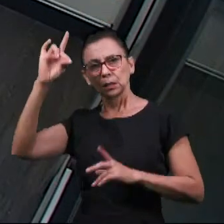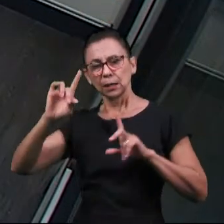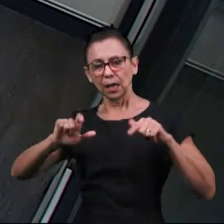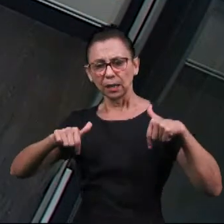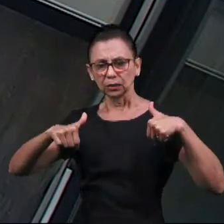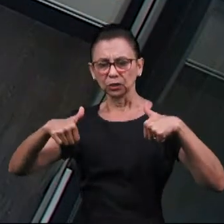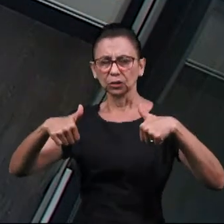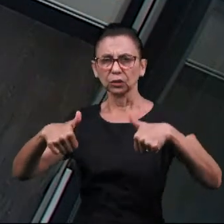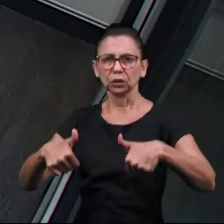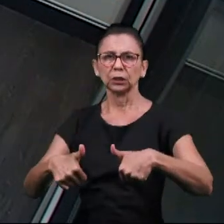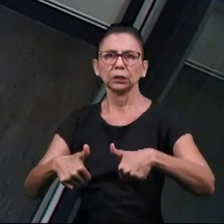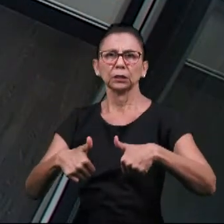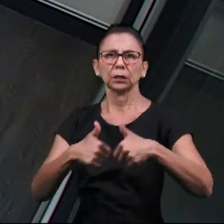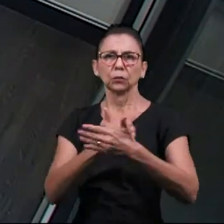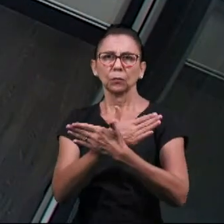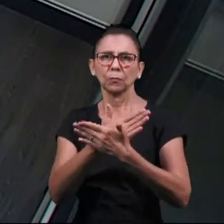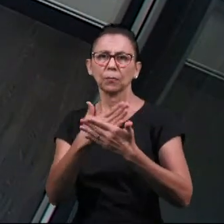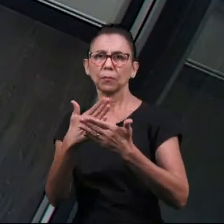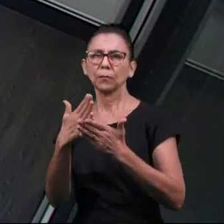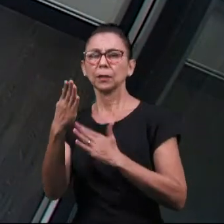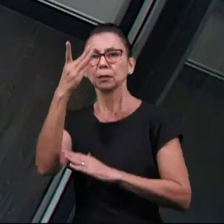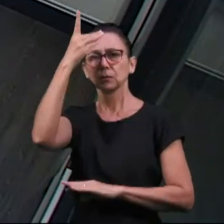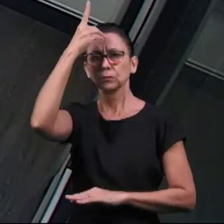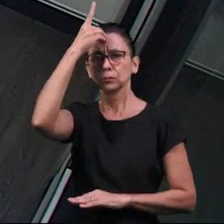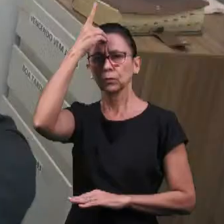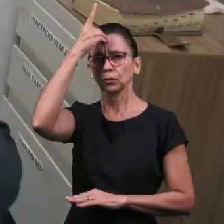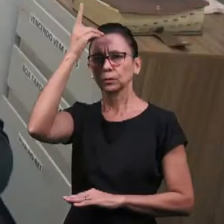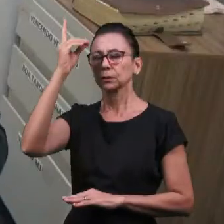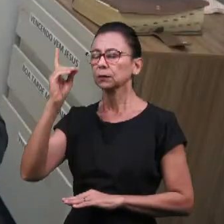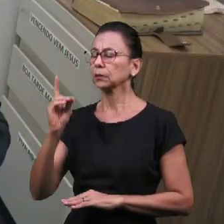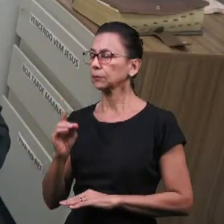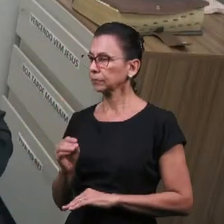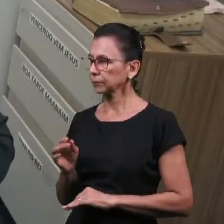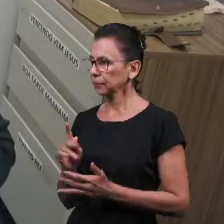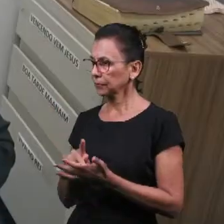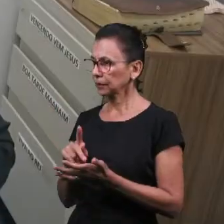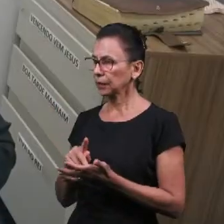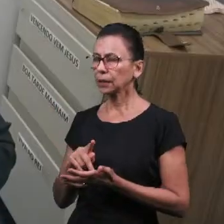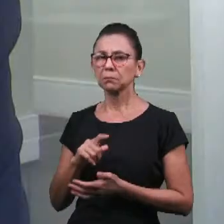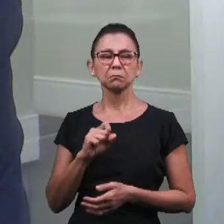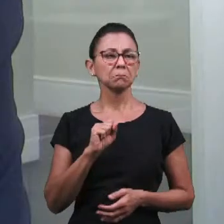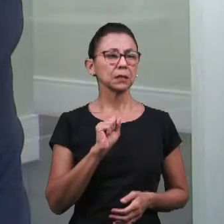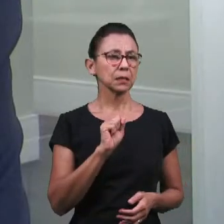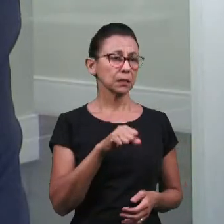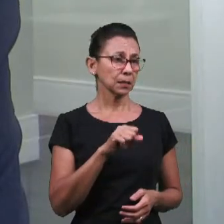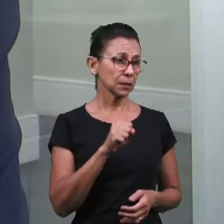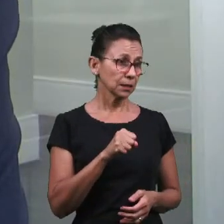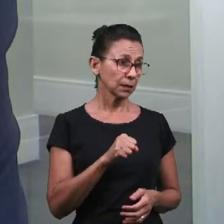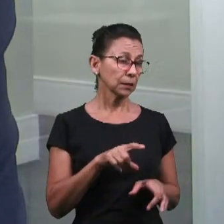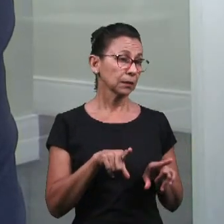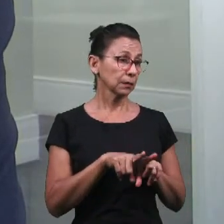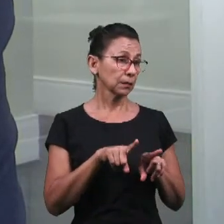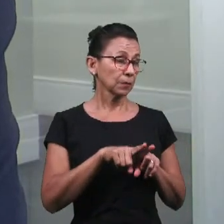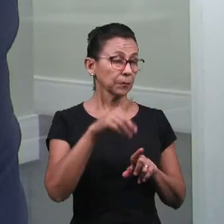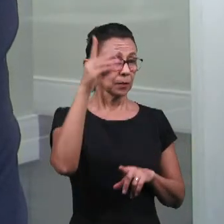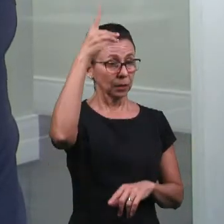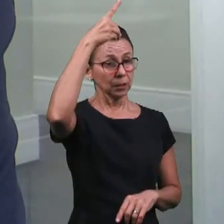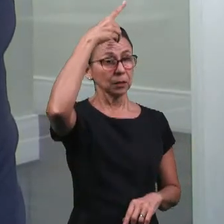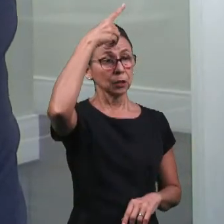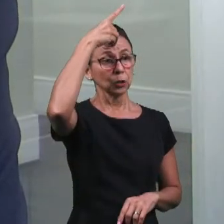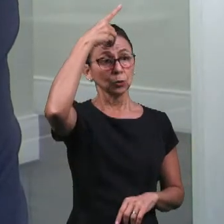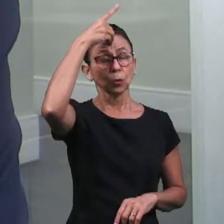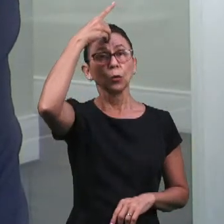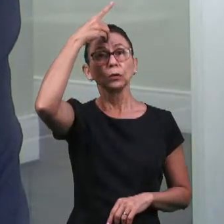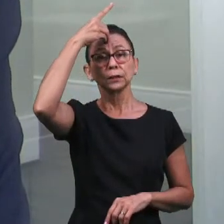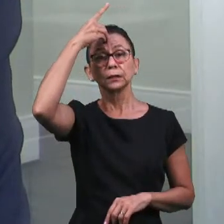é maravilhoso ver o resultado da oração da igreja, não é, pastor? Sim, e isso é assim, é porque esses dons também são a nossa